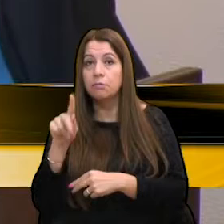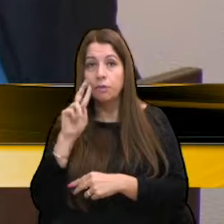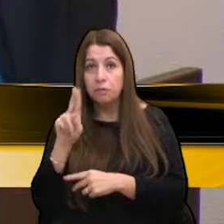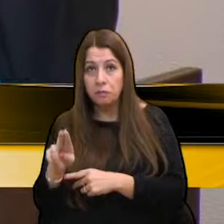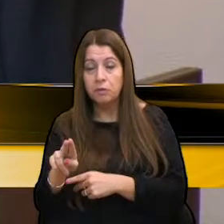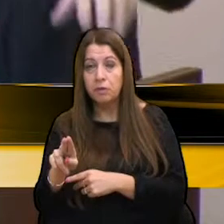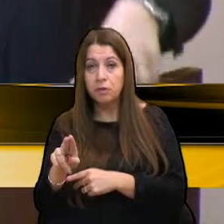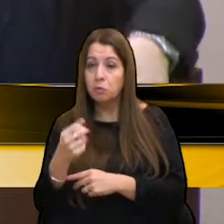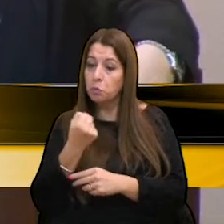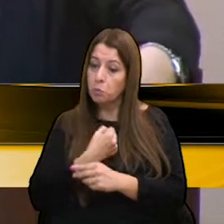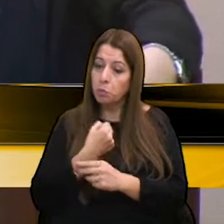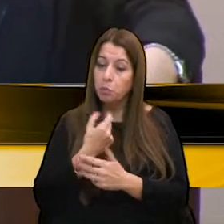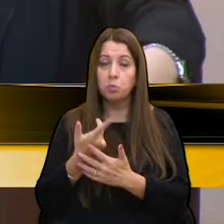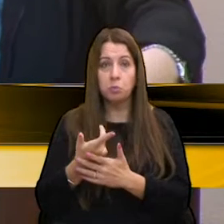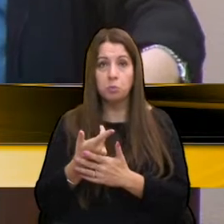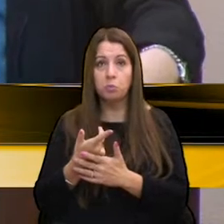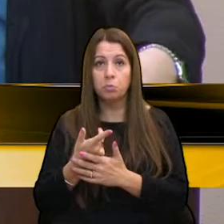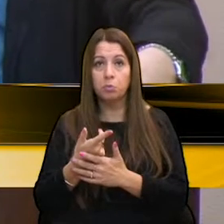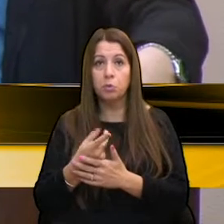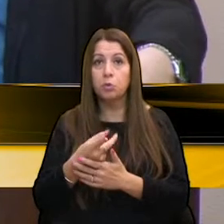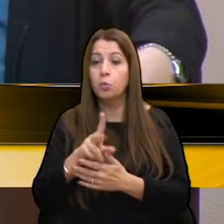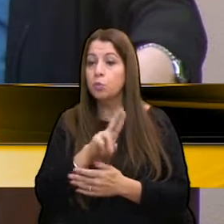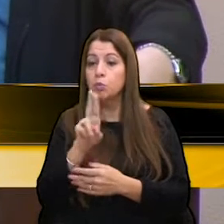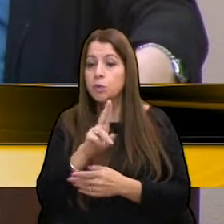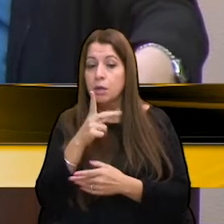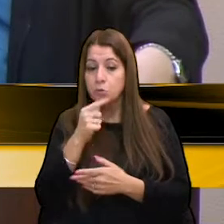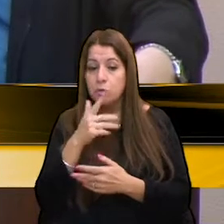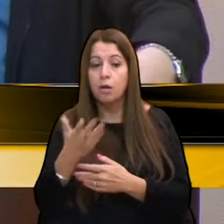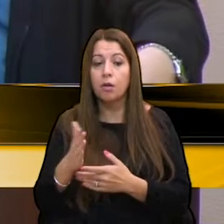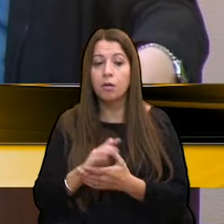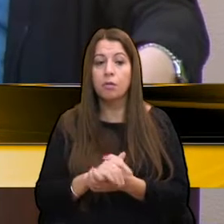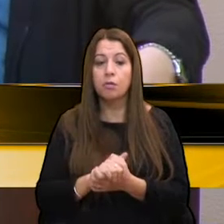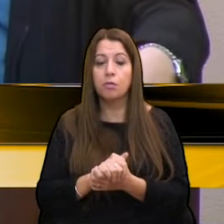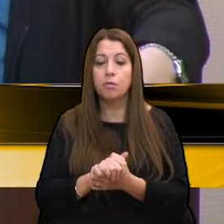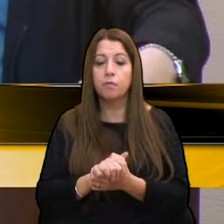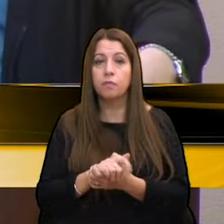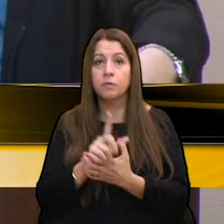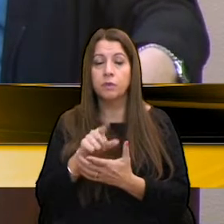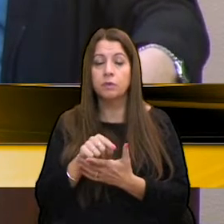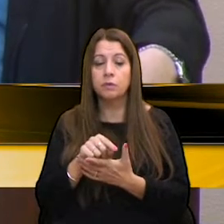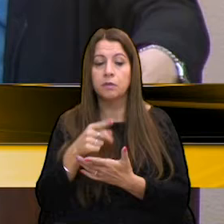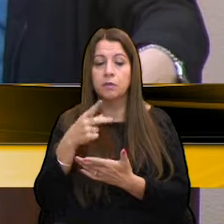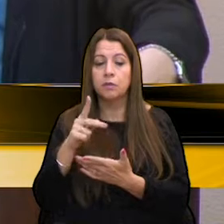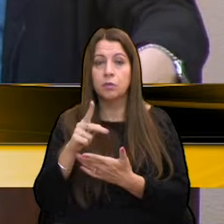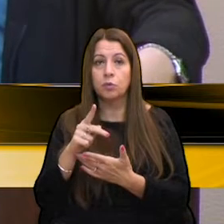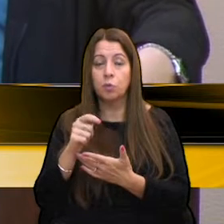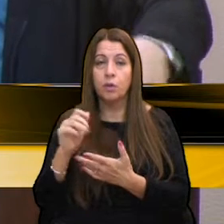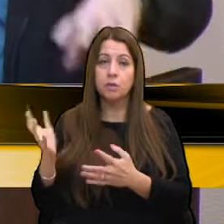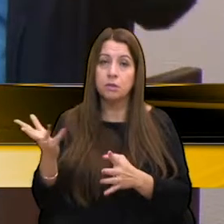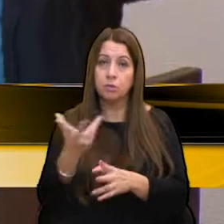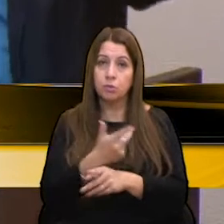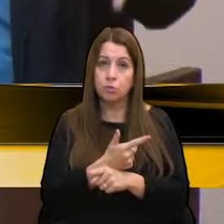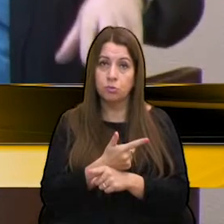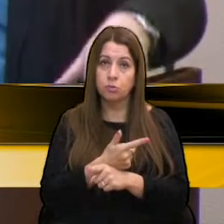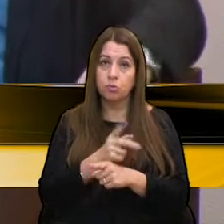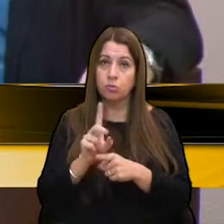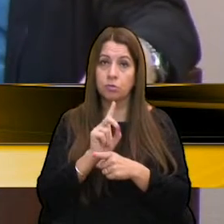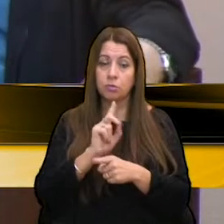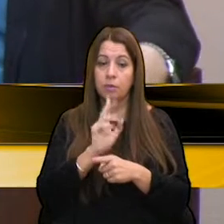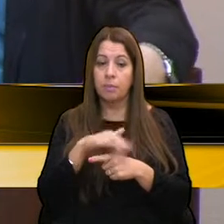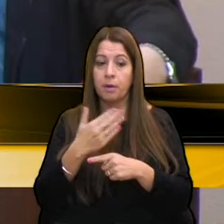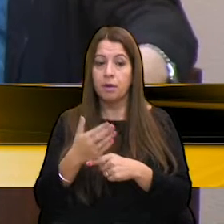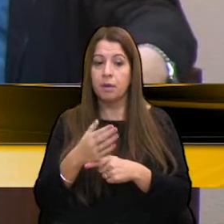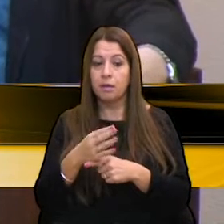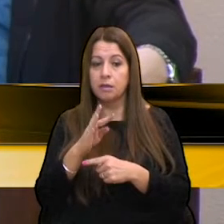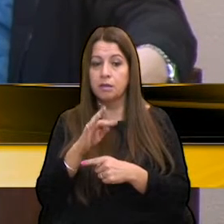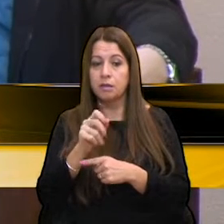recolhe lá o número de litros que foi usado, na sua quase totalidade não passam da